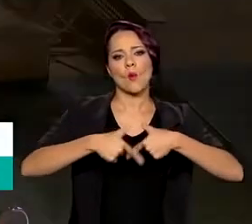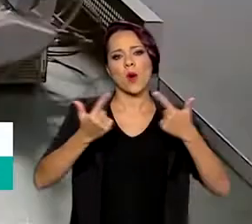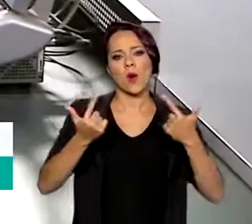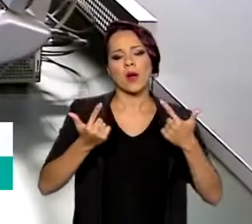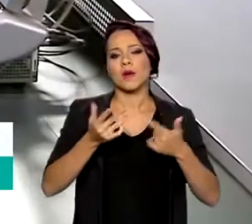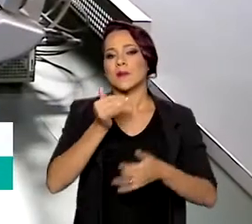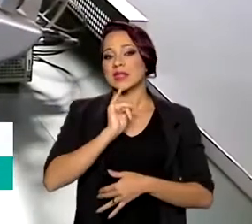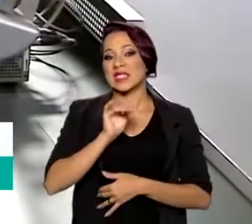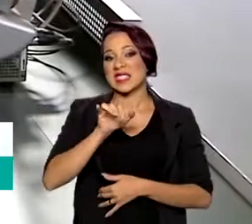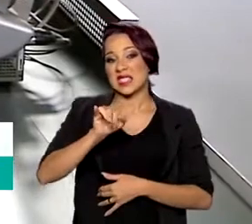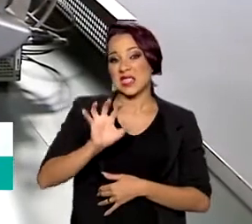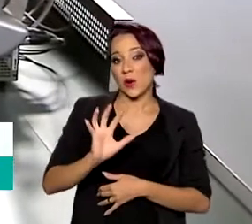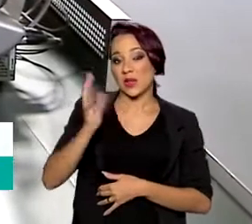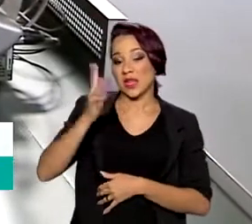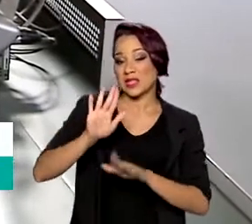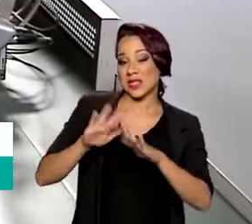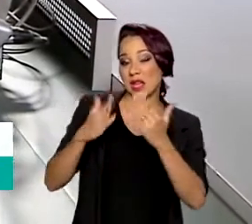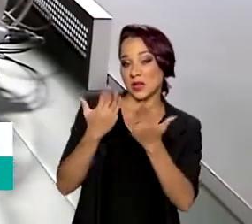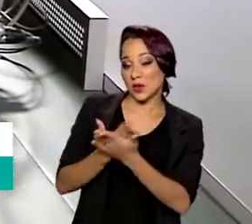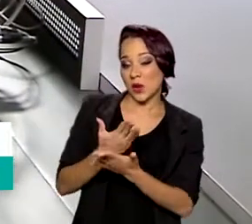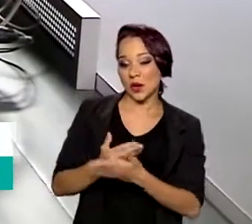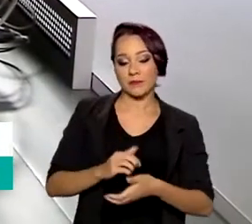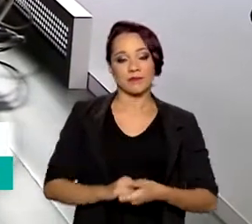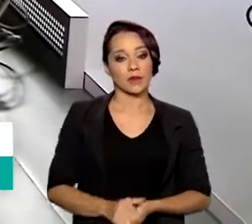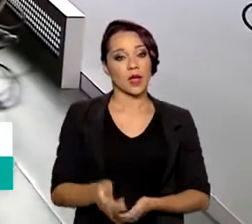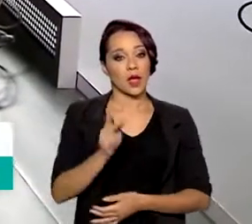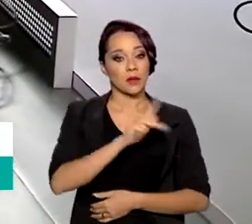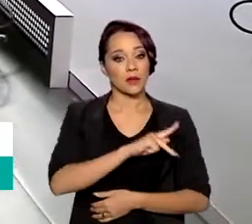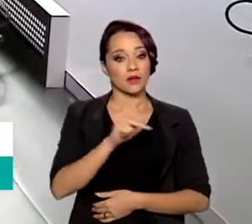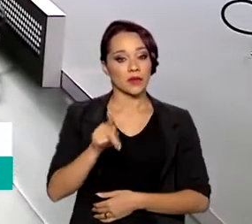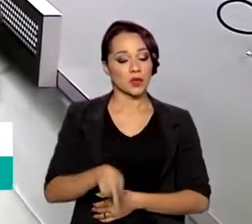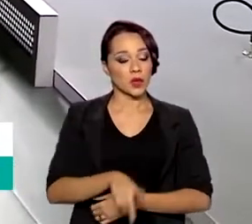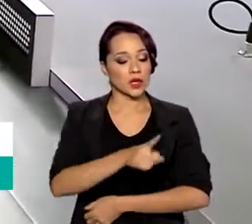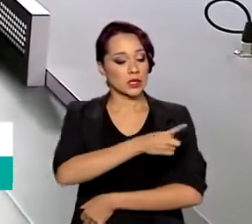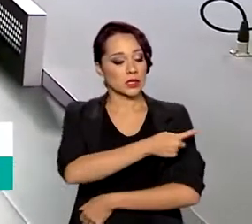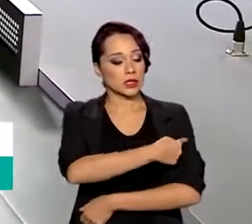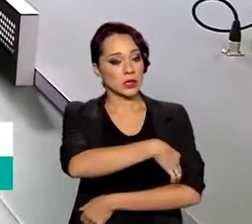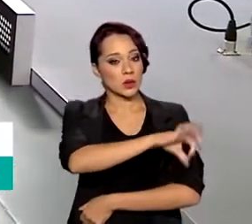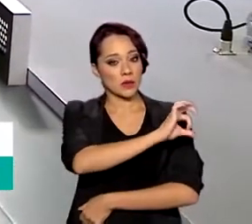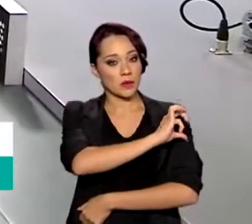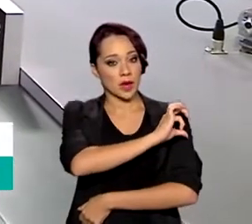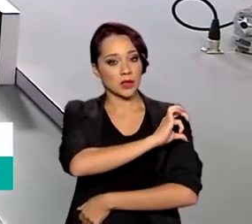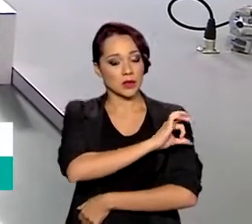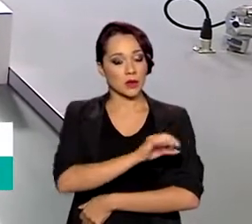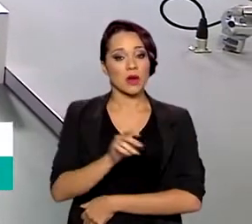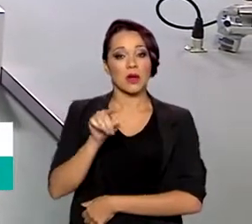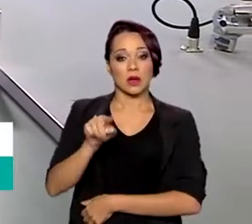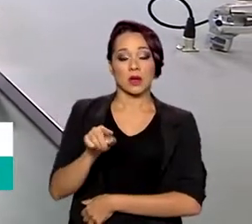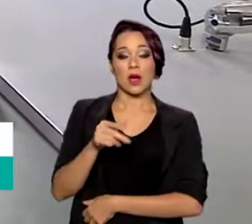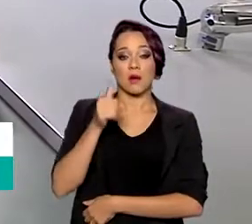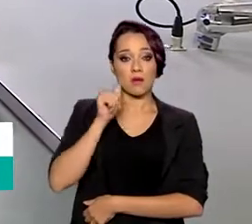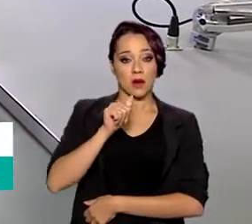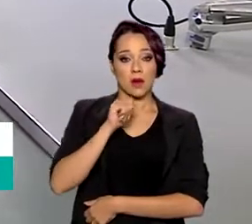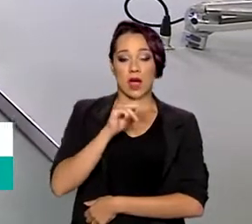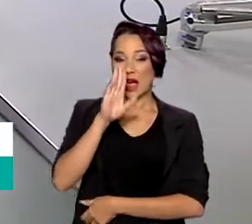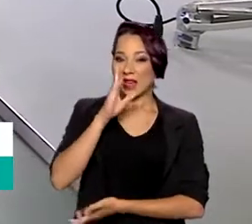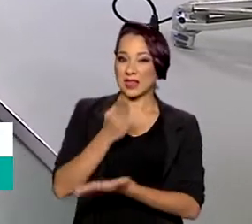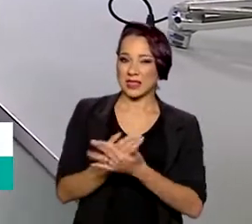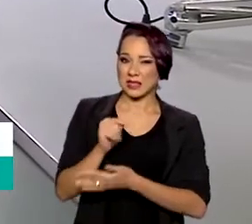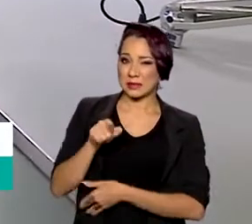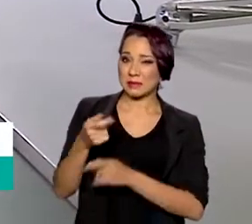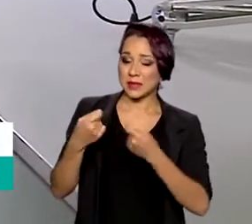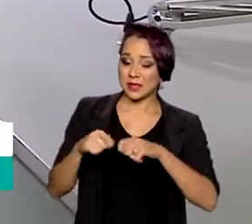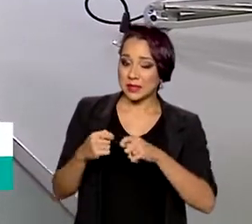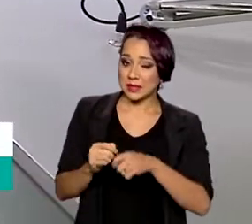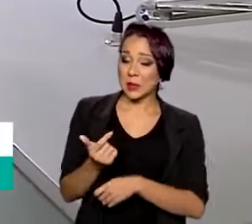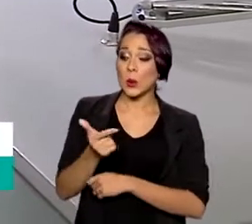principalmente quando isso ocorre na escola. A professora de ensino básico, Ariane René Fuentes Pérez, acredita que é preciso